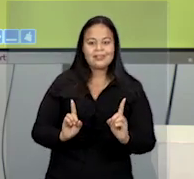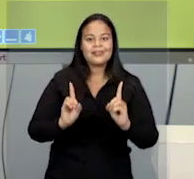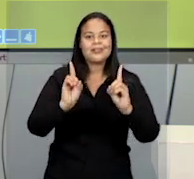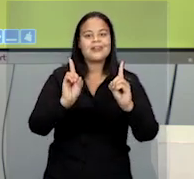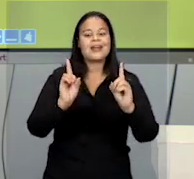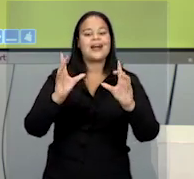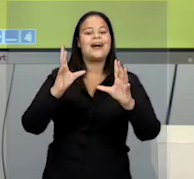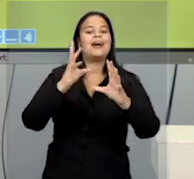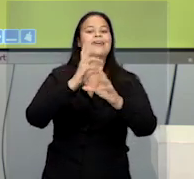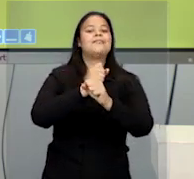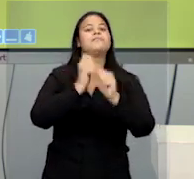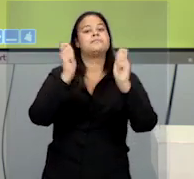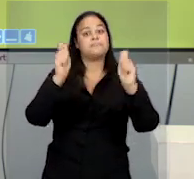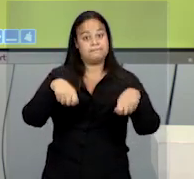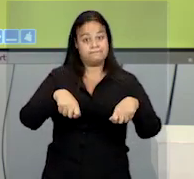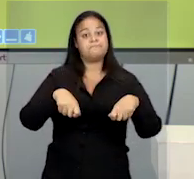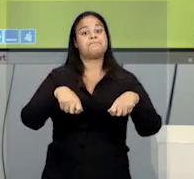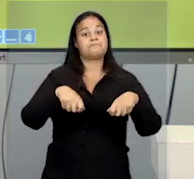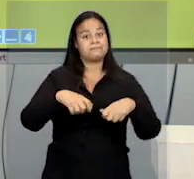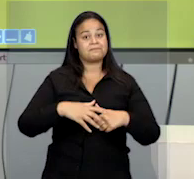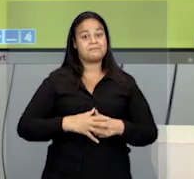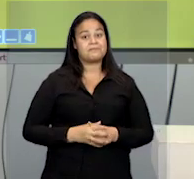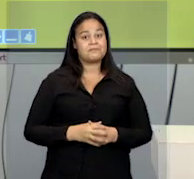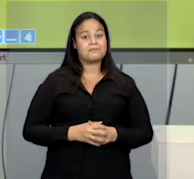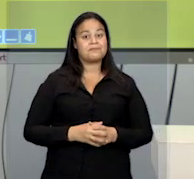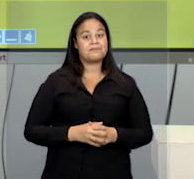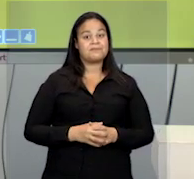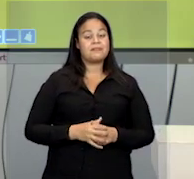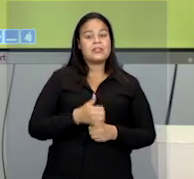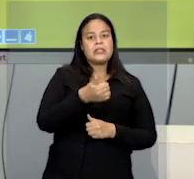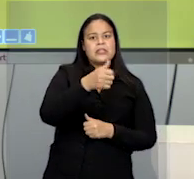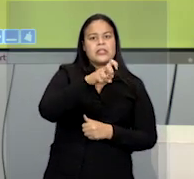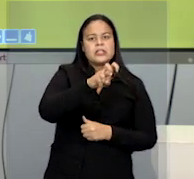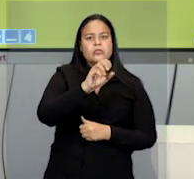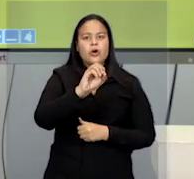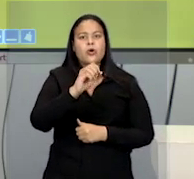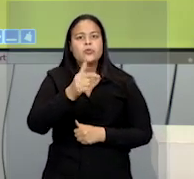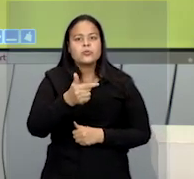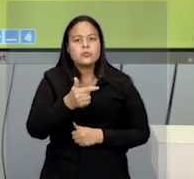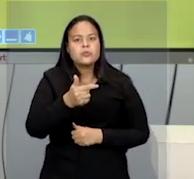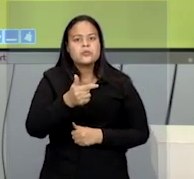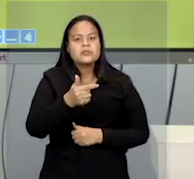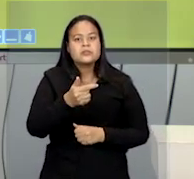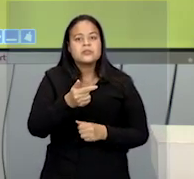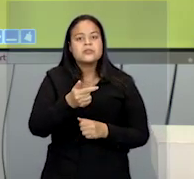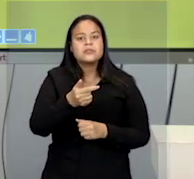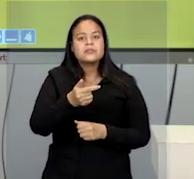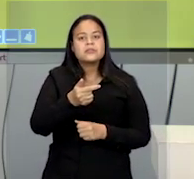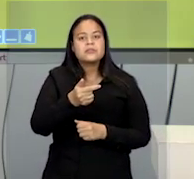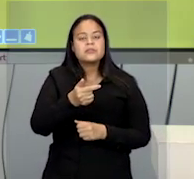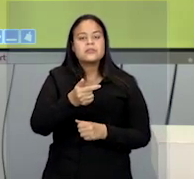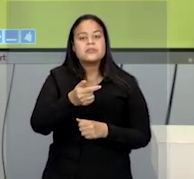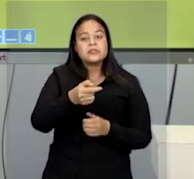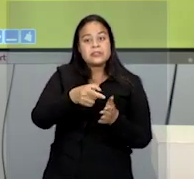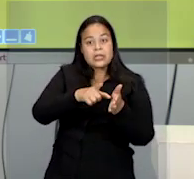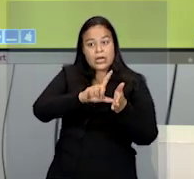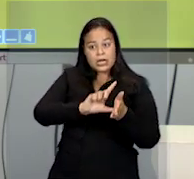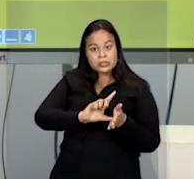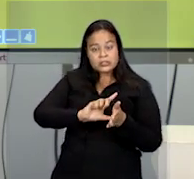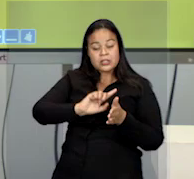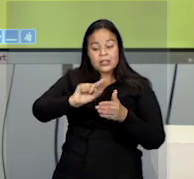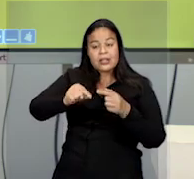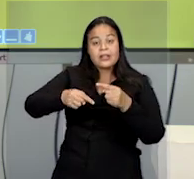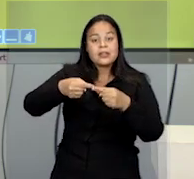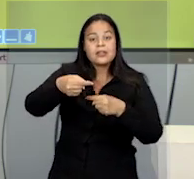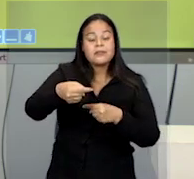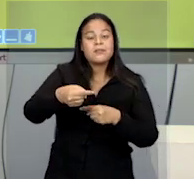que somá-las. Então, olha, eu tenho 15O2 antes da seta e eu tenho 15O2 depois da seta. Então, eu